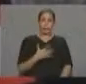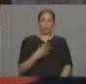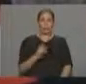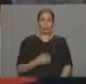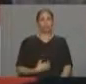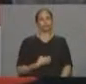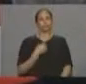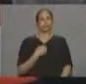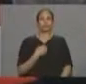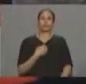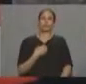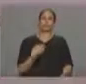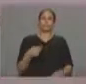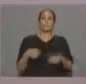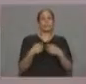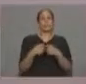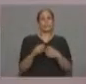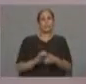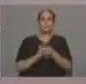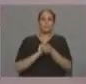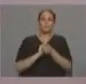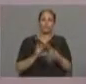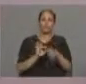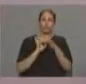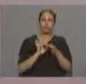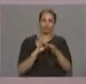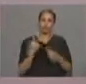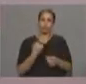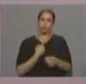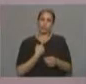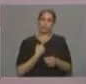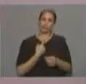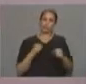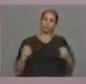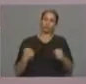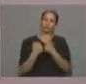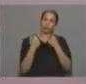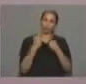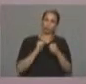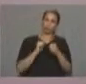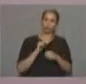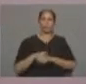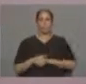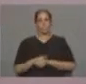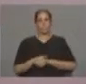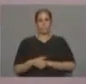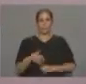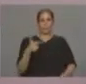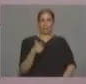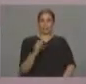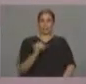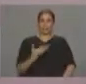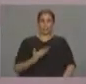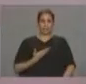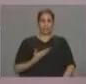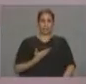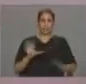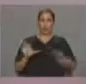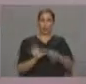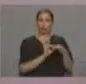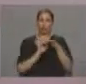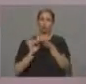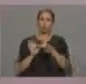prol de uma maior oposição vença quem vencer os tsd estarão todos unidos à volta do novo